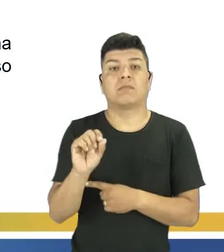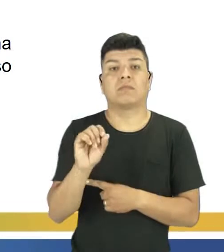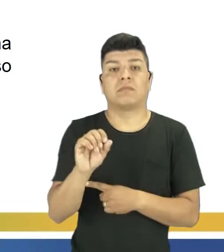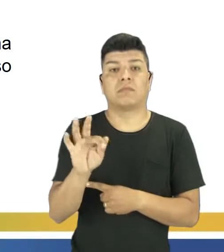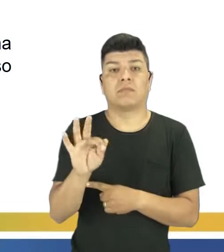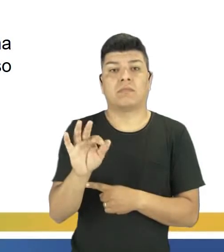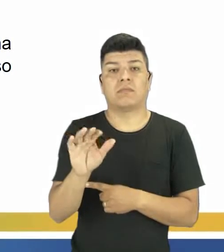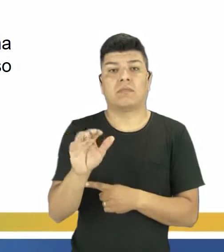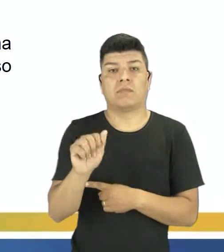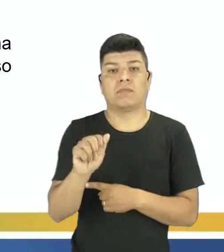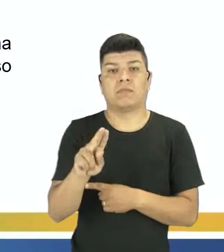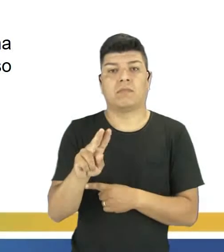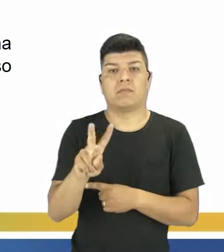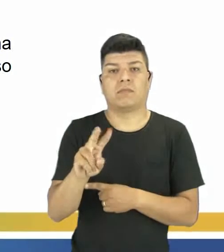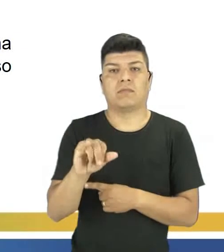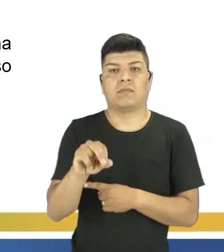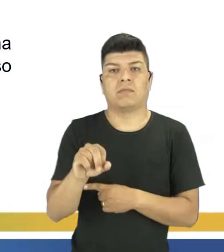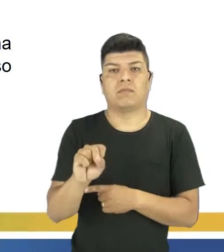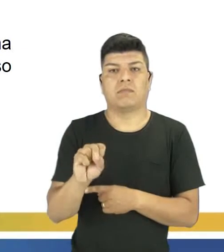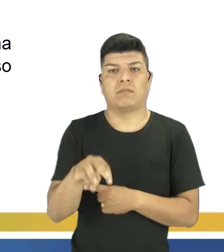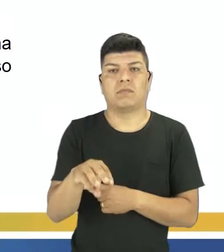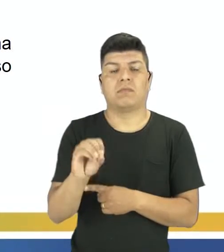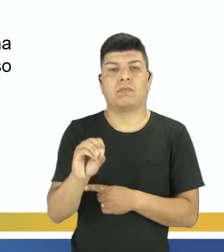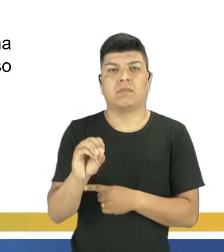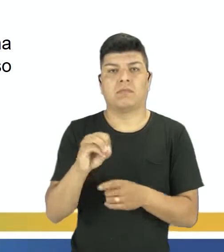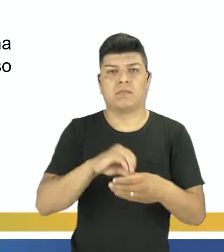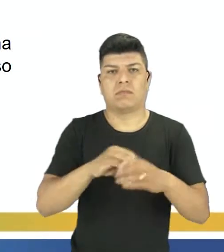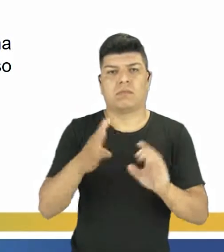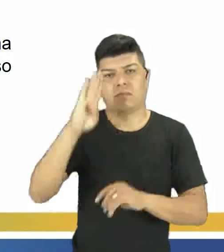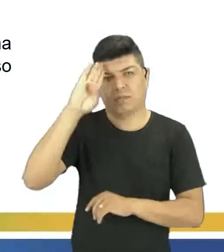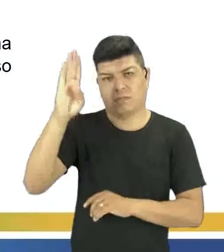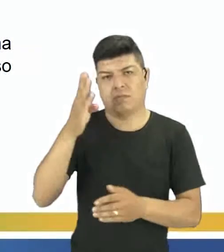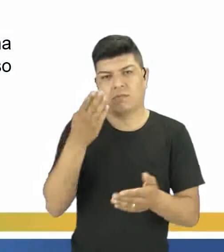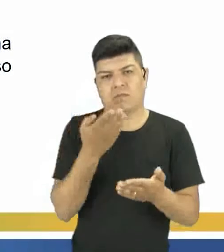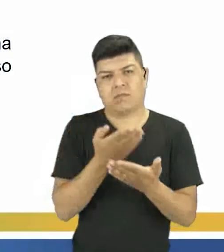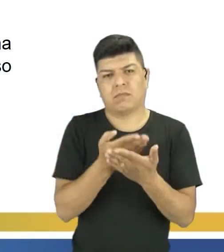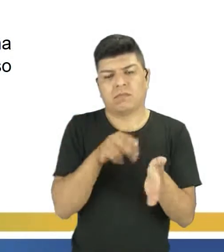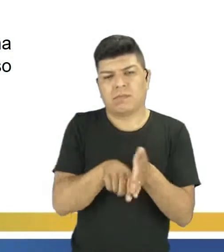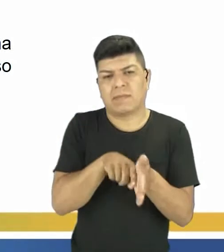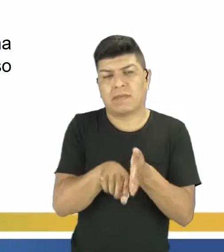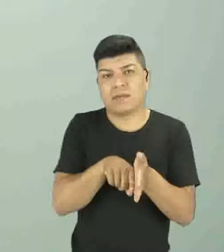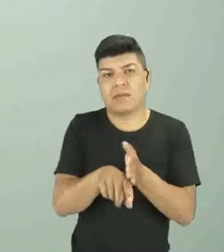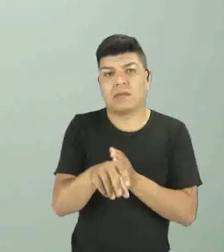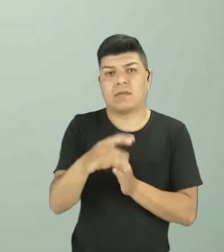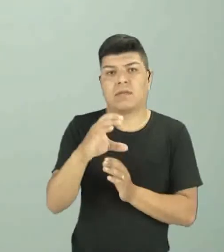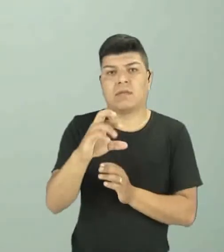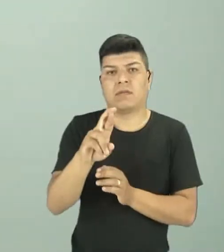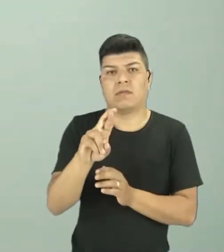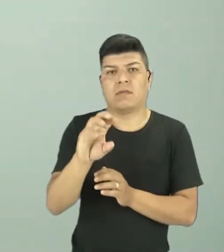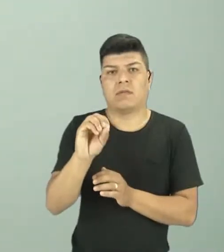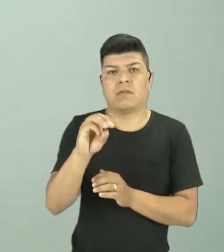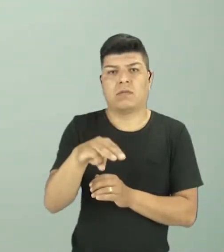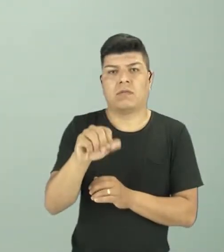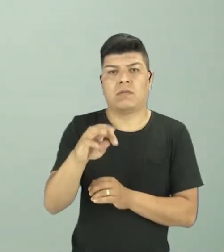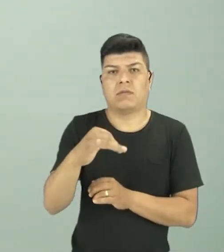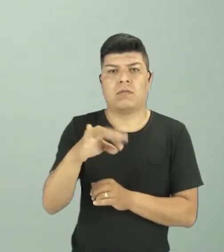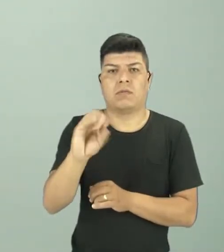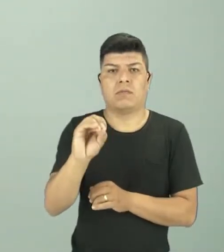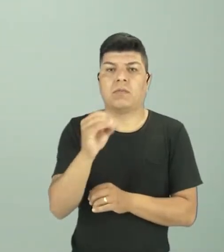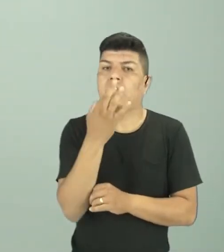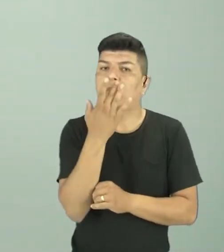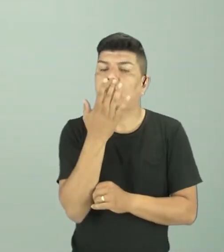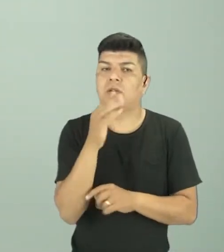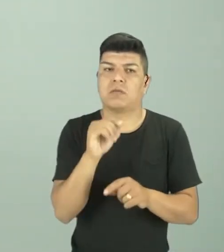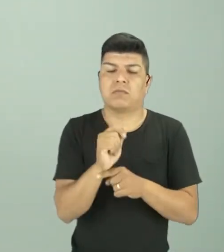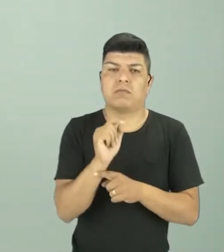fauvismo, né, as características principais de um estudo que eles faziam era o estudo cromático, da cor. Eles